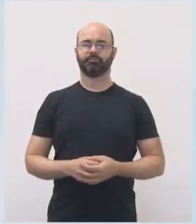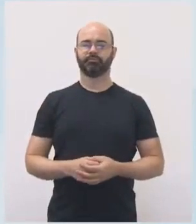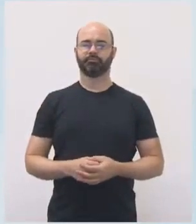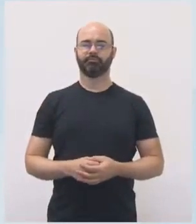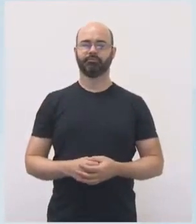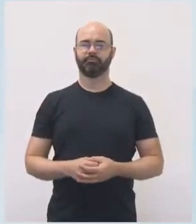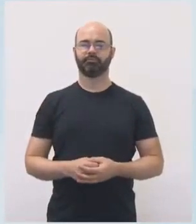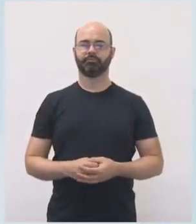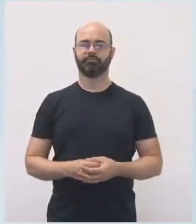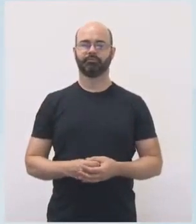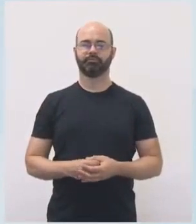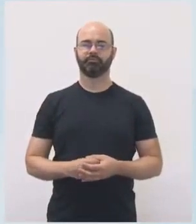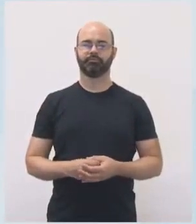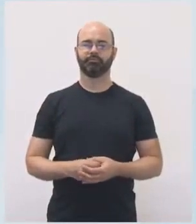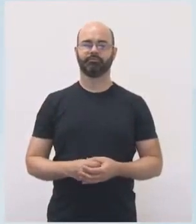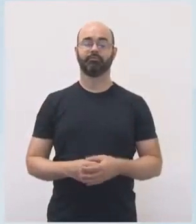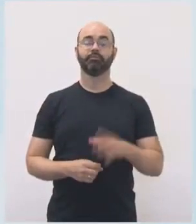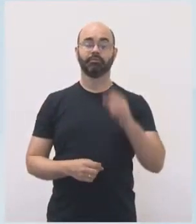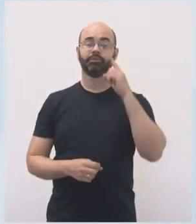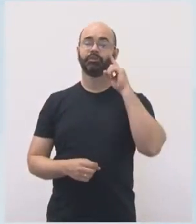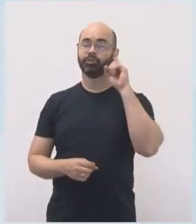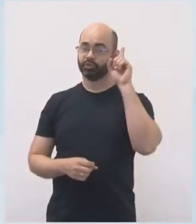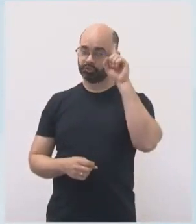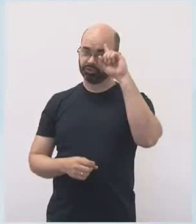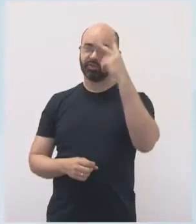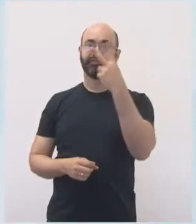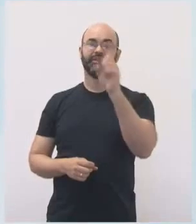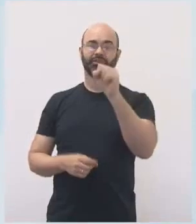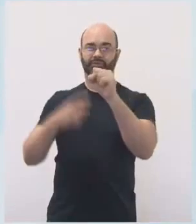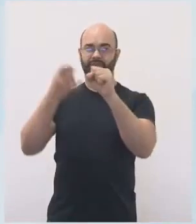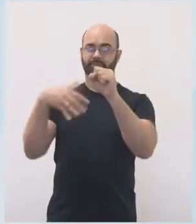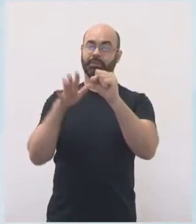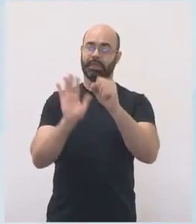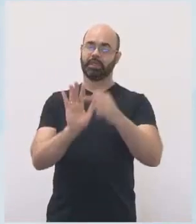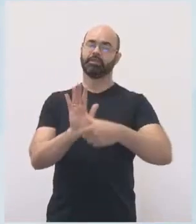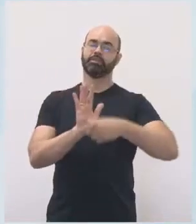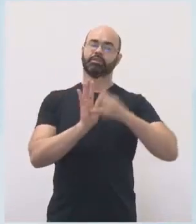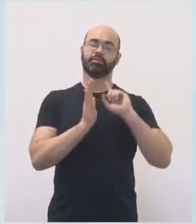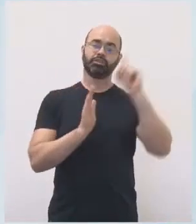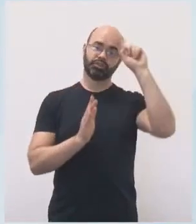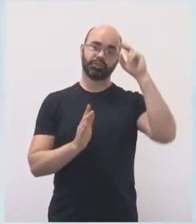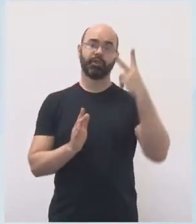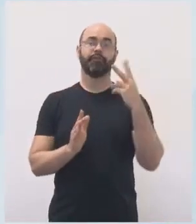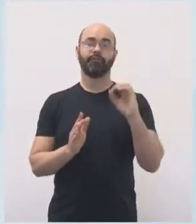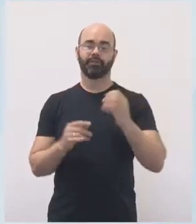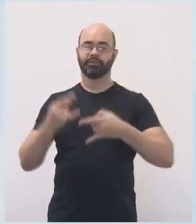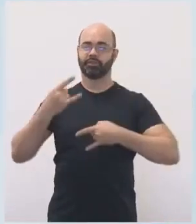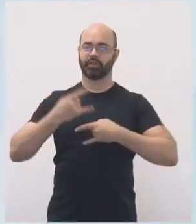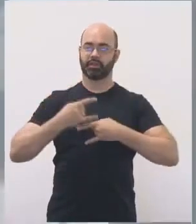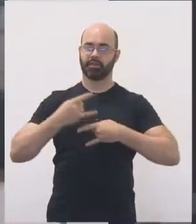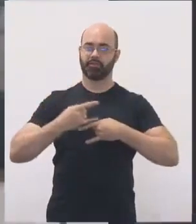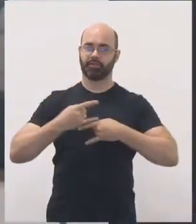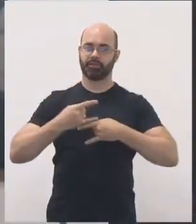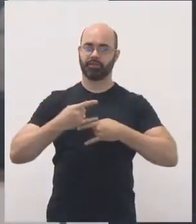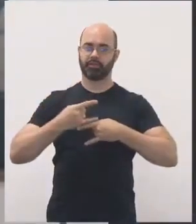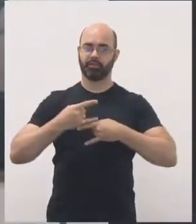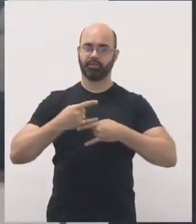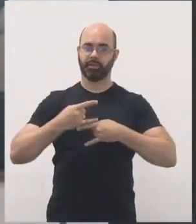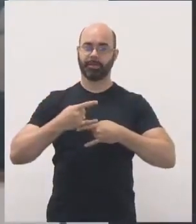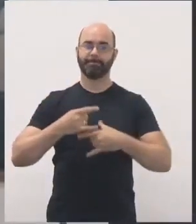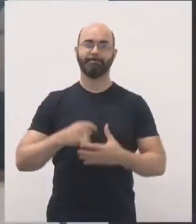Antes de falar do dia 28, no dia 20 haverá uma live, né? Vai haver uma live com